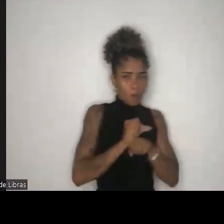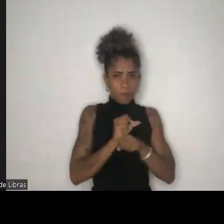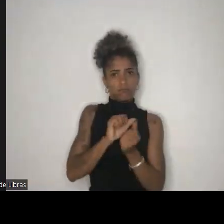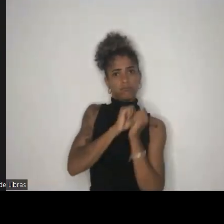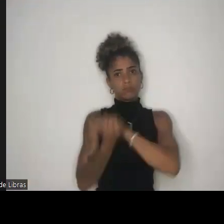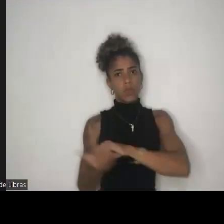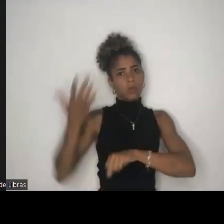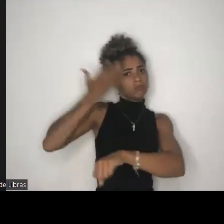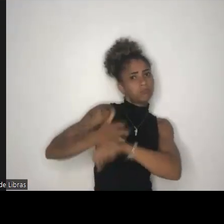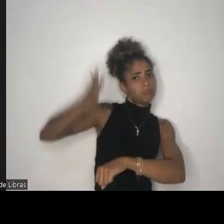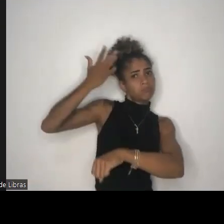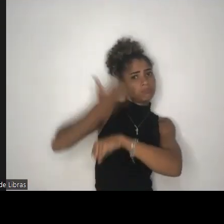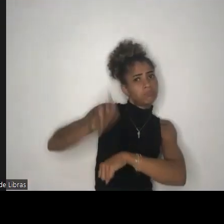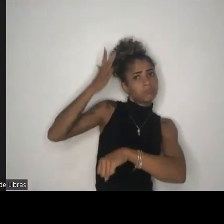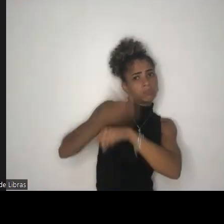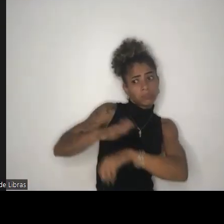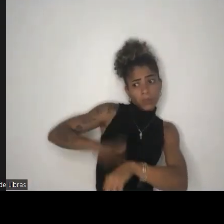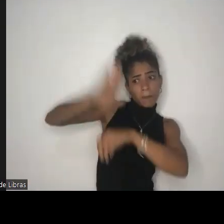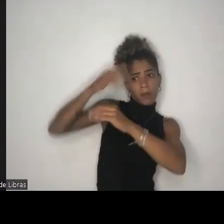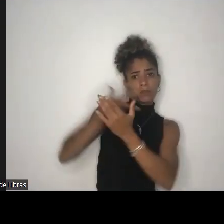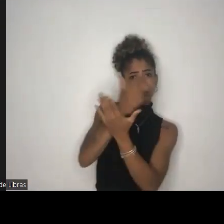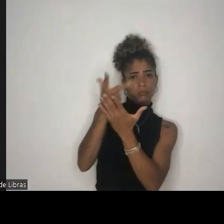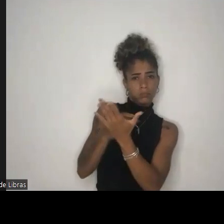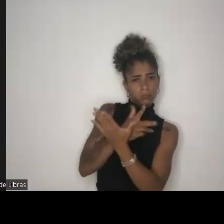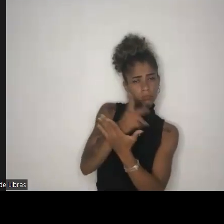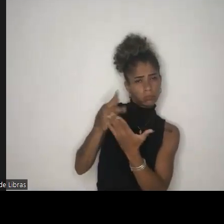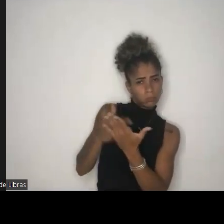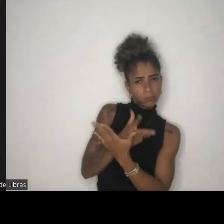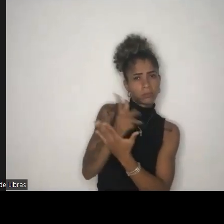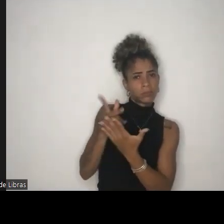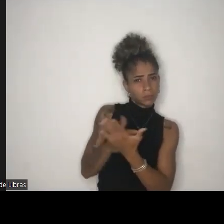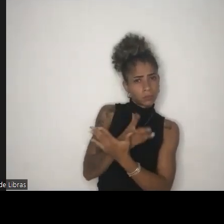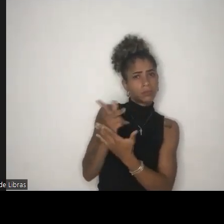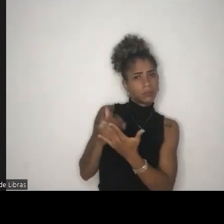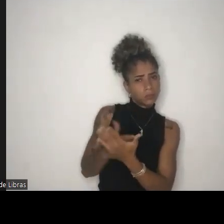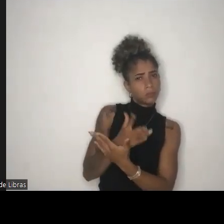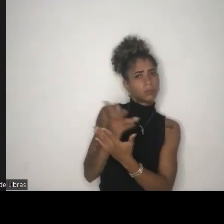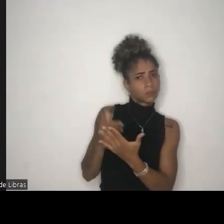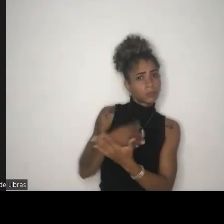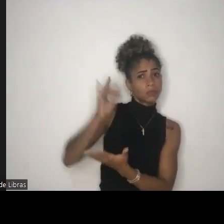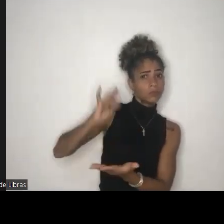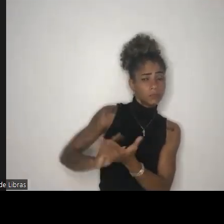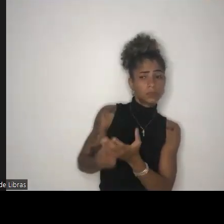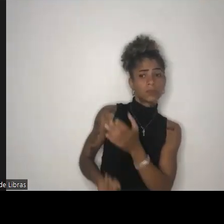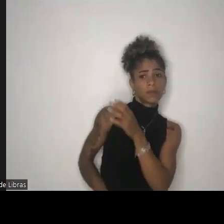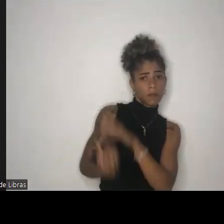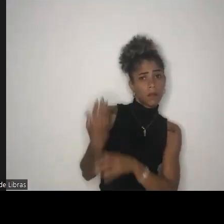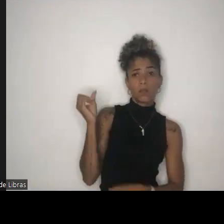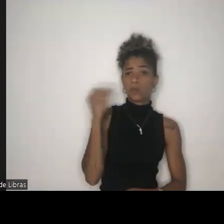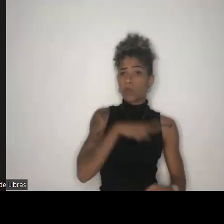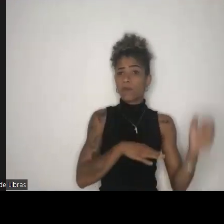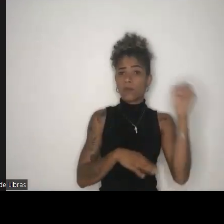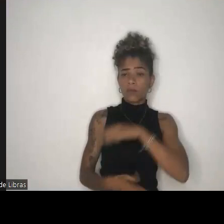fiz mais desenhos e esses desenhos realmente foram gerando né uma nova consciência